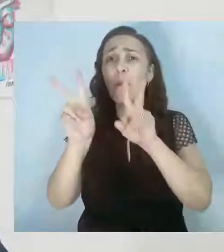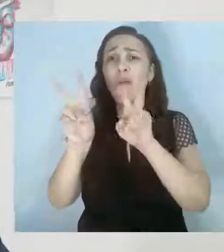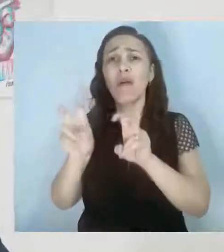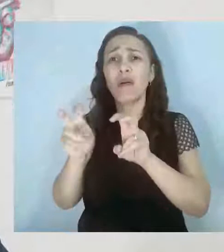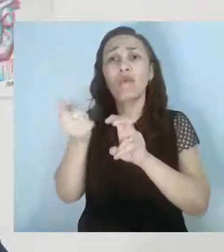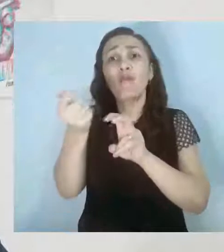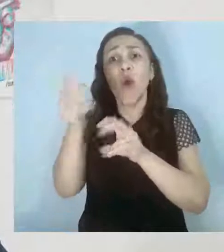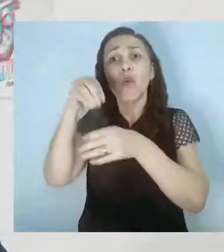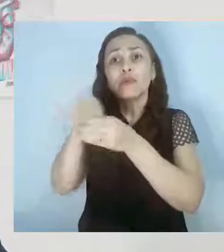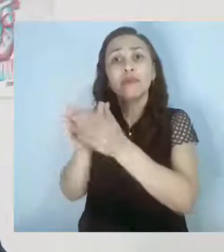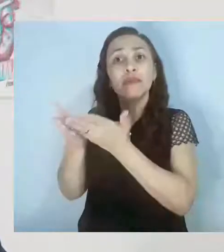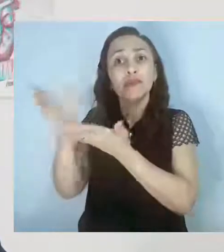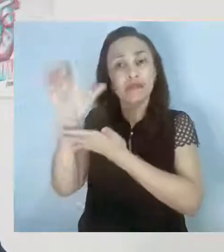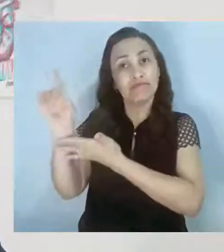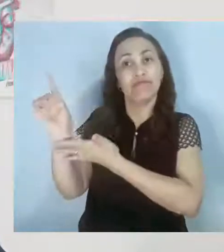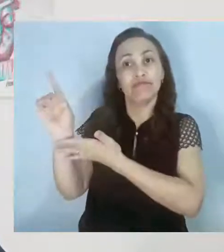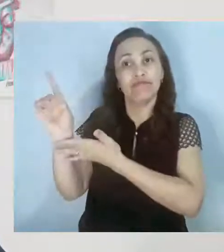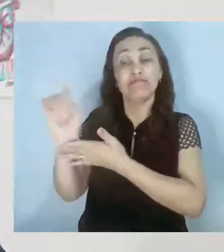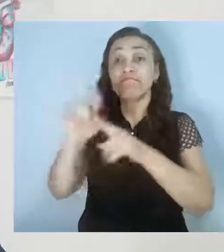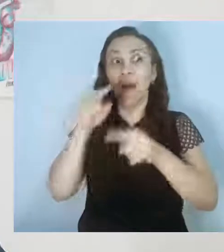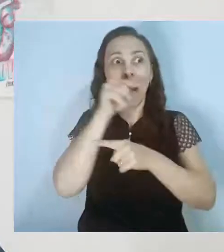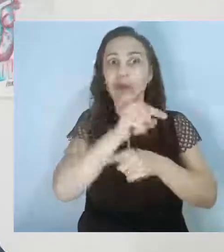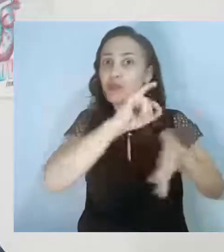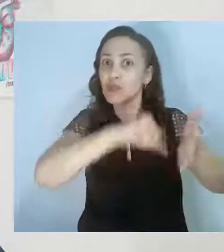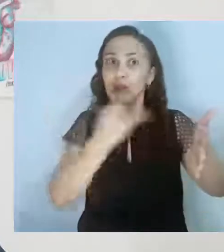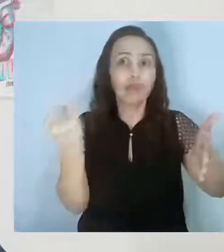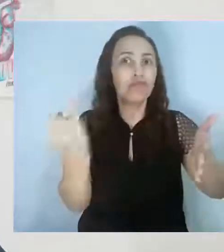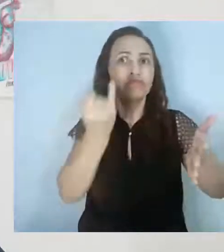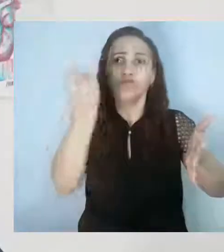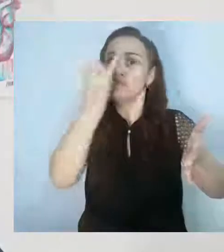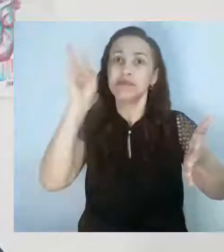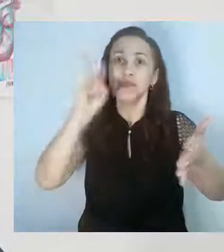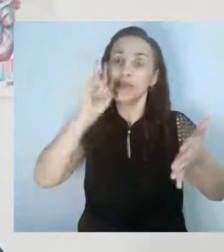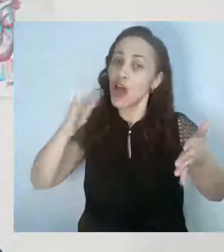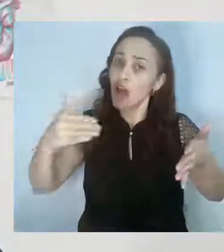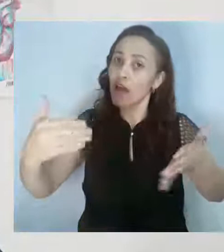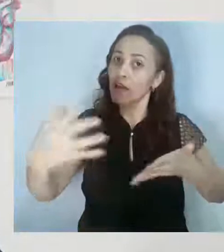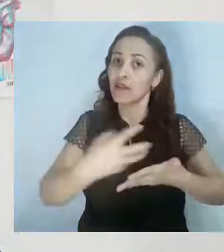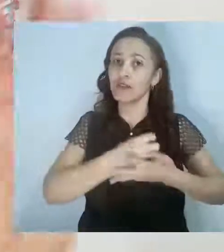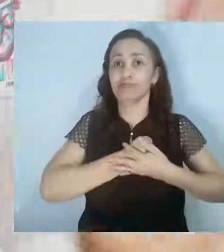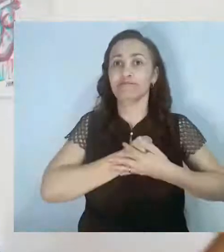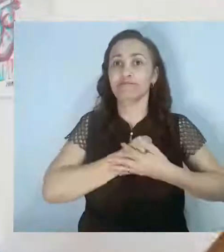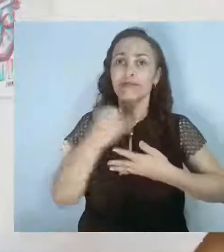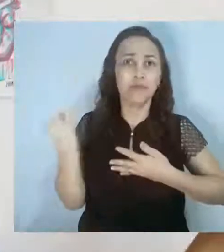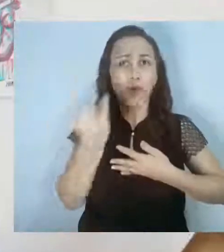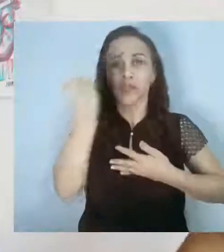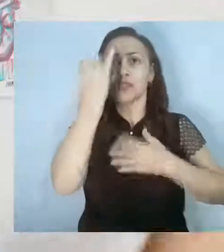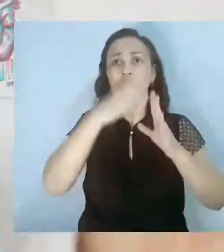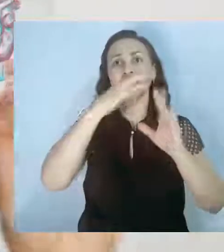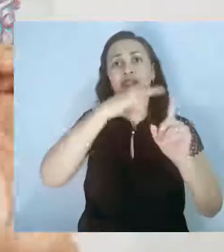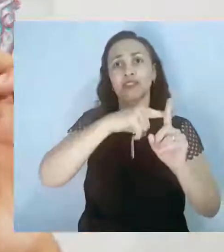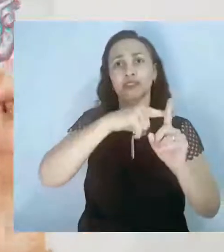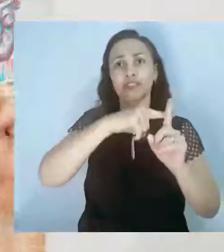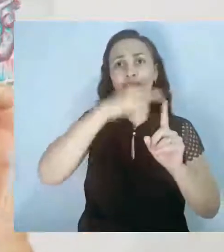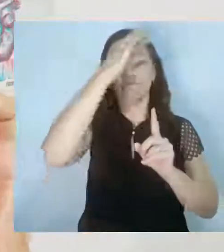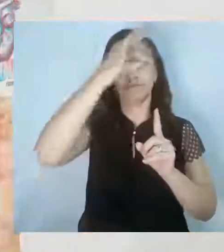pouco, mas ele é essencial para a história da salvação e é essencial para a Santa Igreja. E compara com essas pessoas.